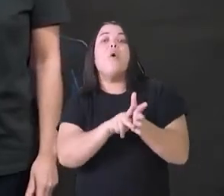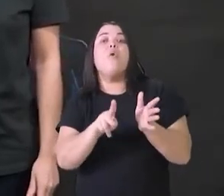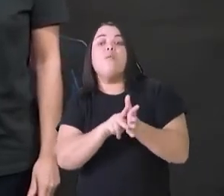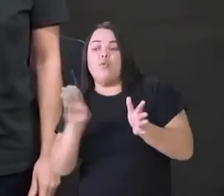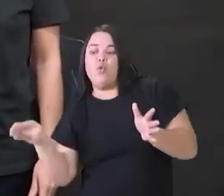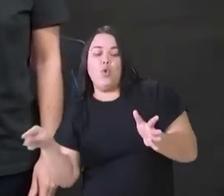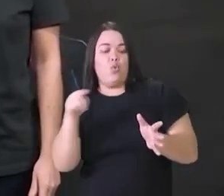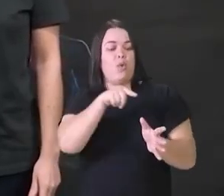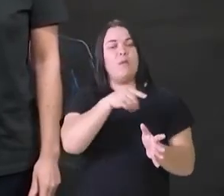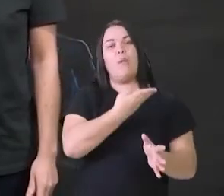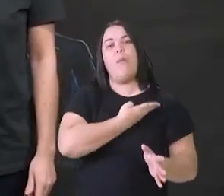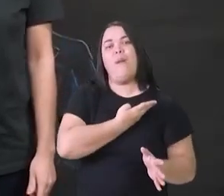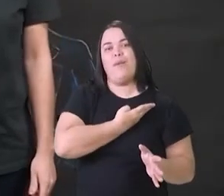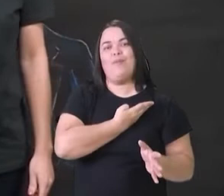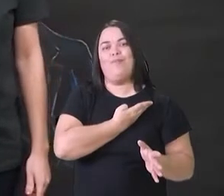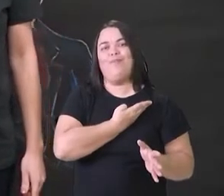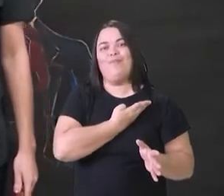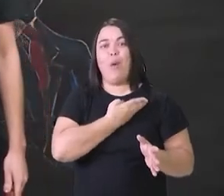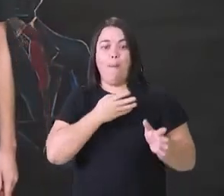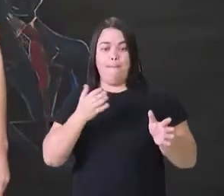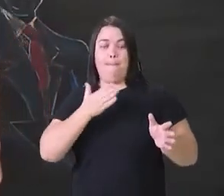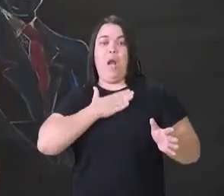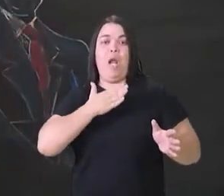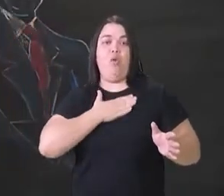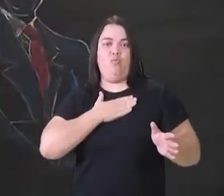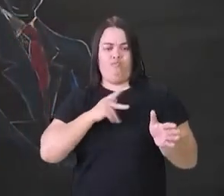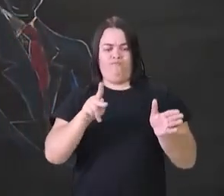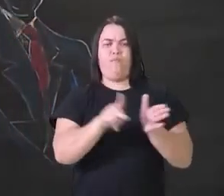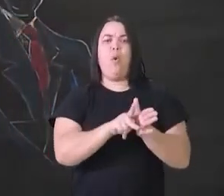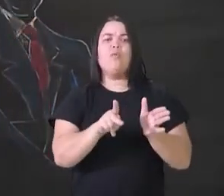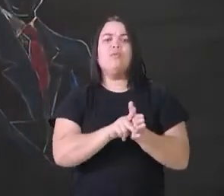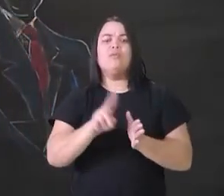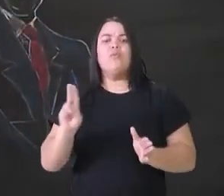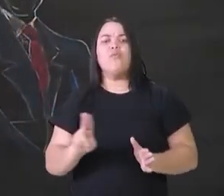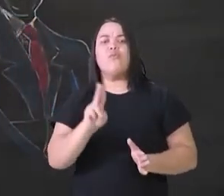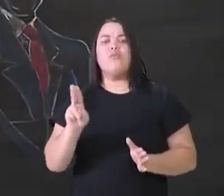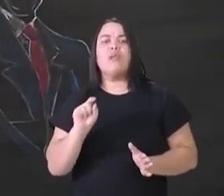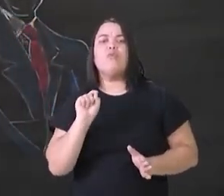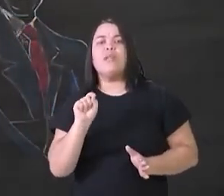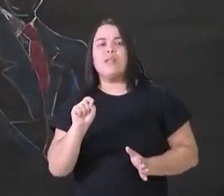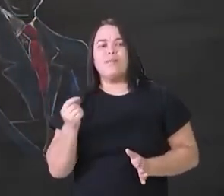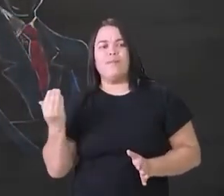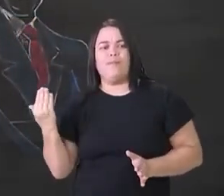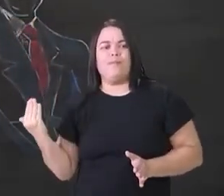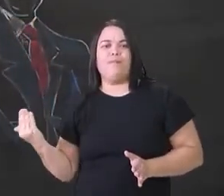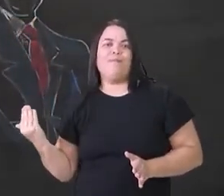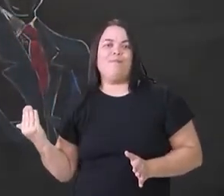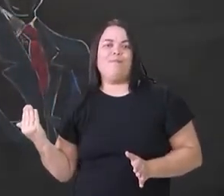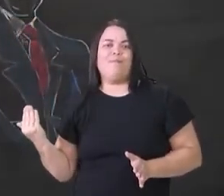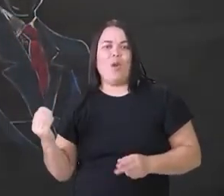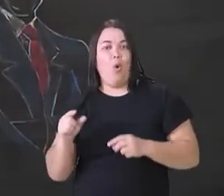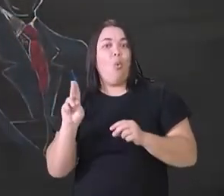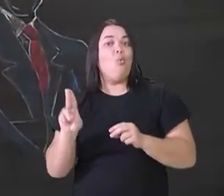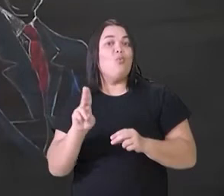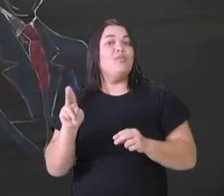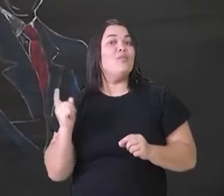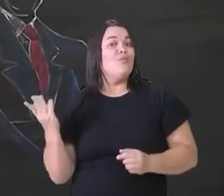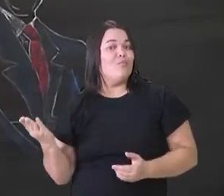posse. E o posse é o whose, cujo gato é irritante. Então, ó, I have a